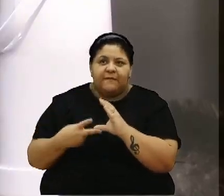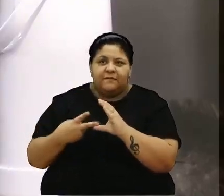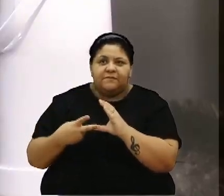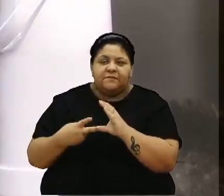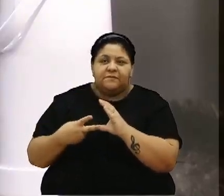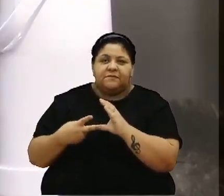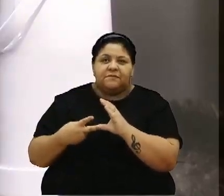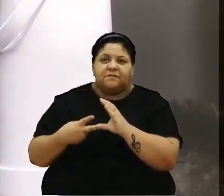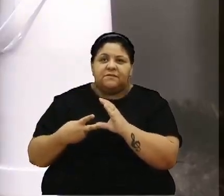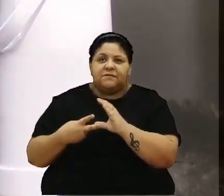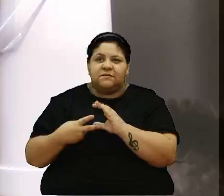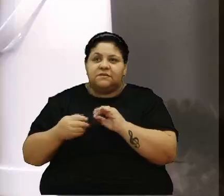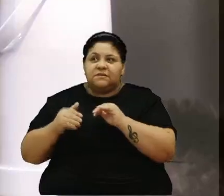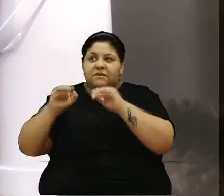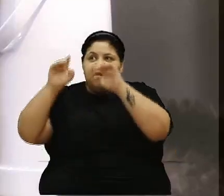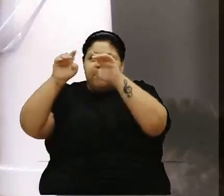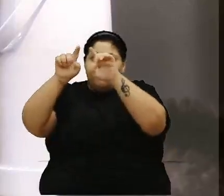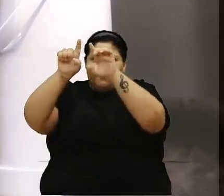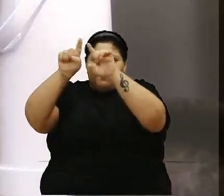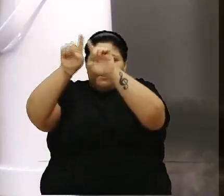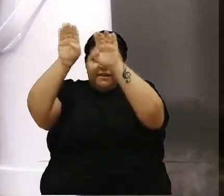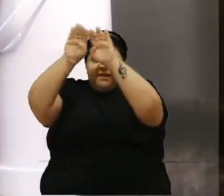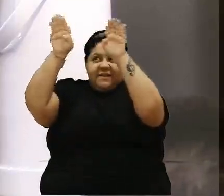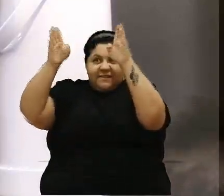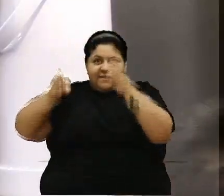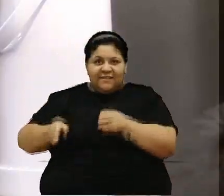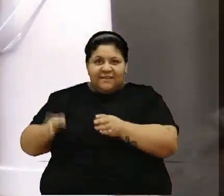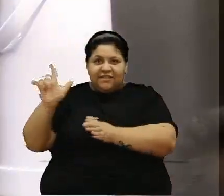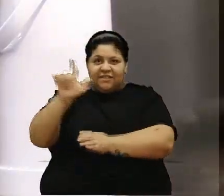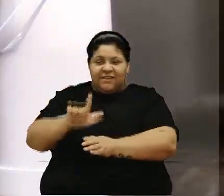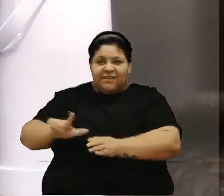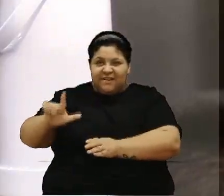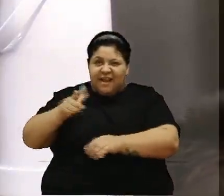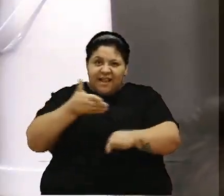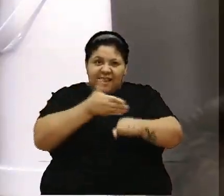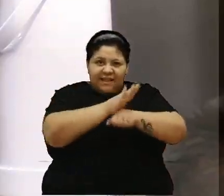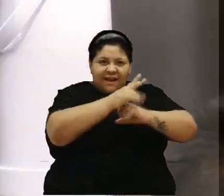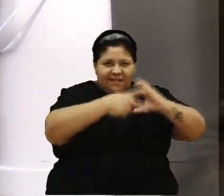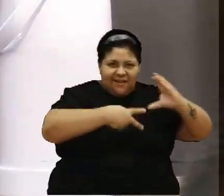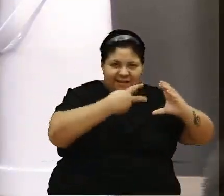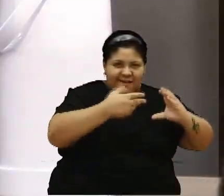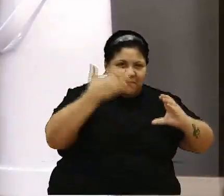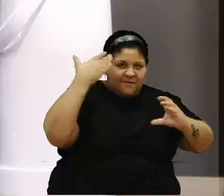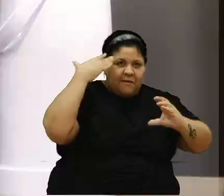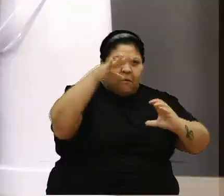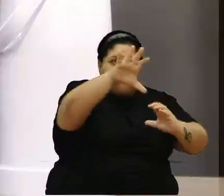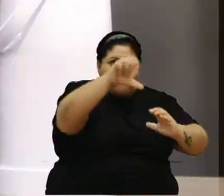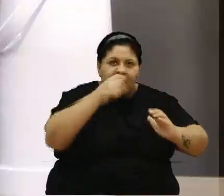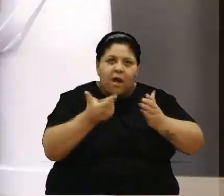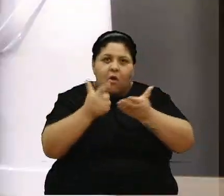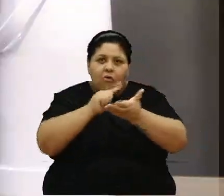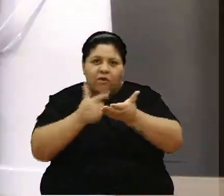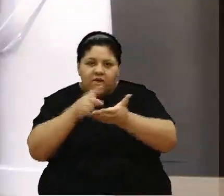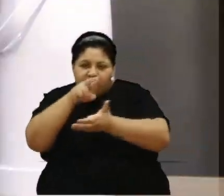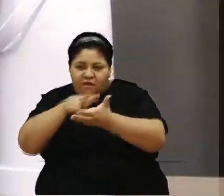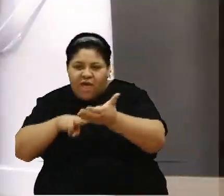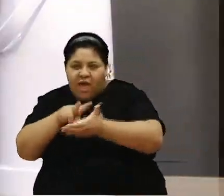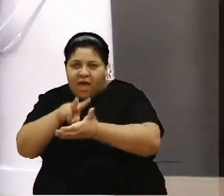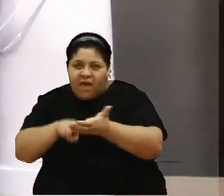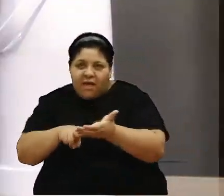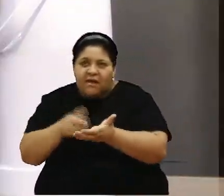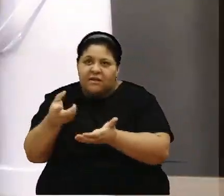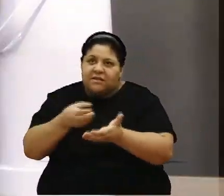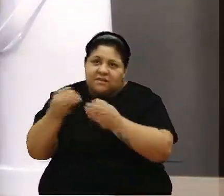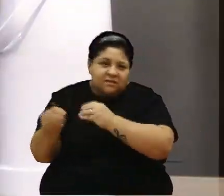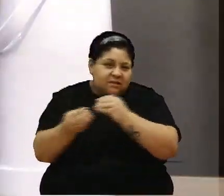ali na nossa estante literária, que fica na entrada da Câmara, para quem quiser vir ali pegar um livro, levar embora para ler de presente. Se quiser